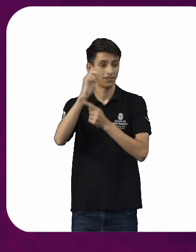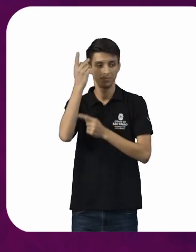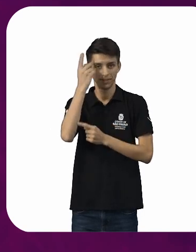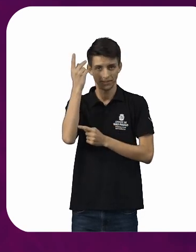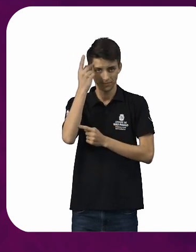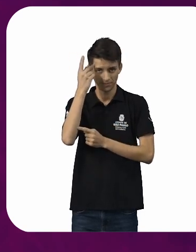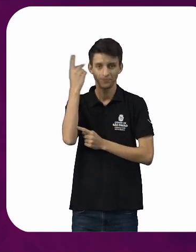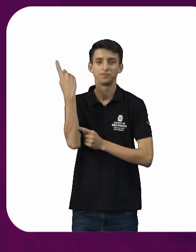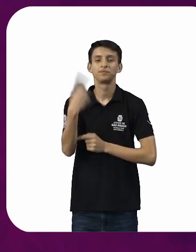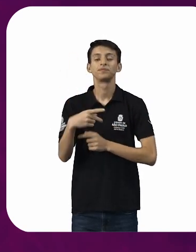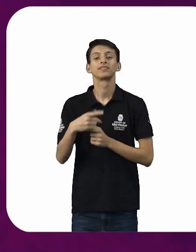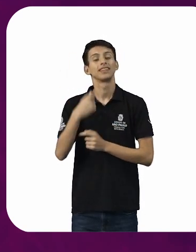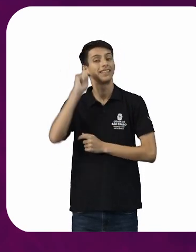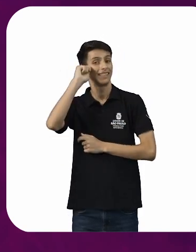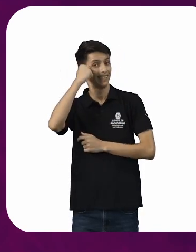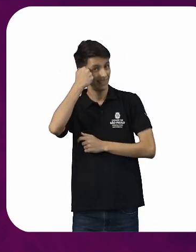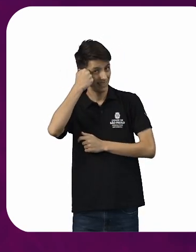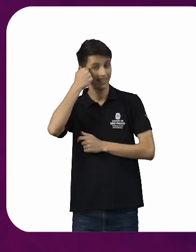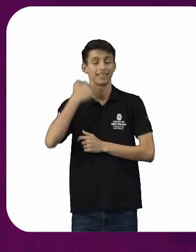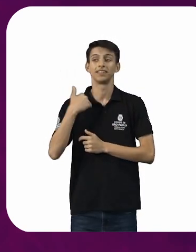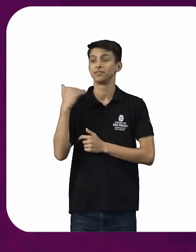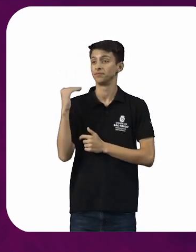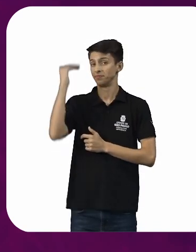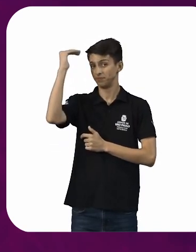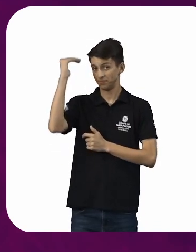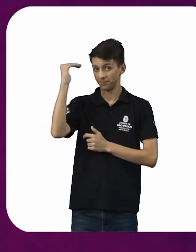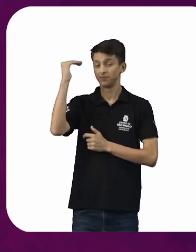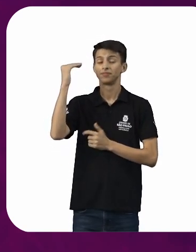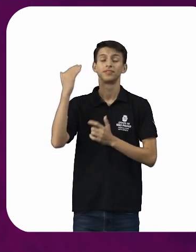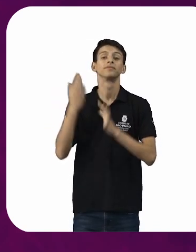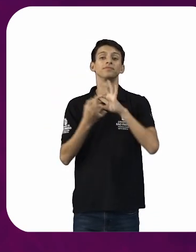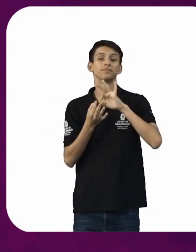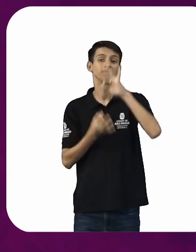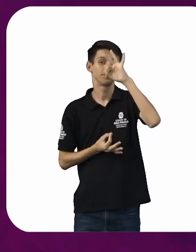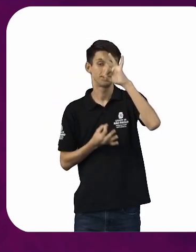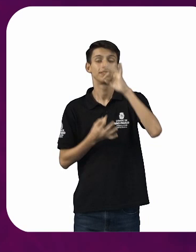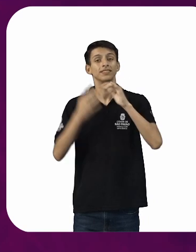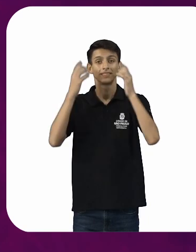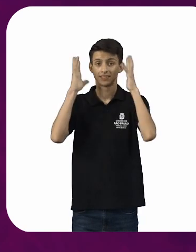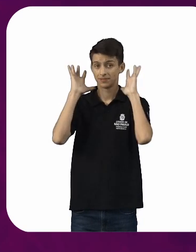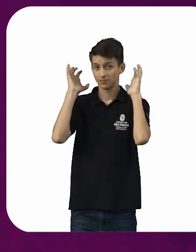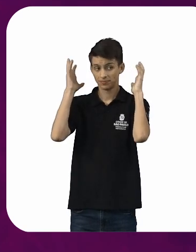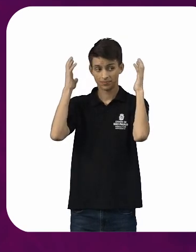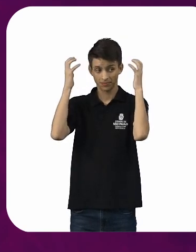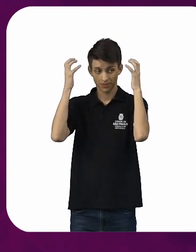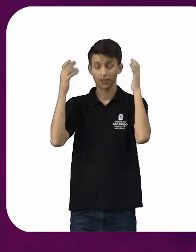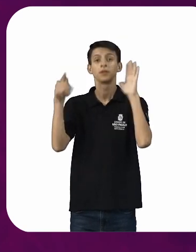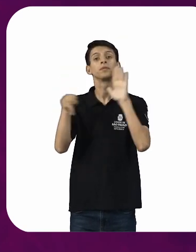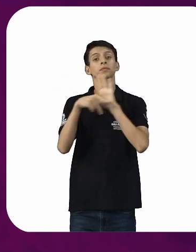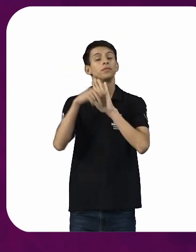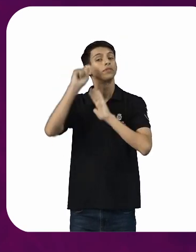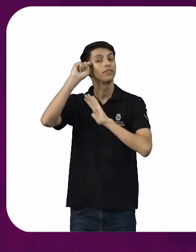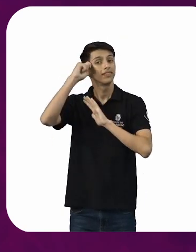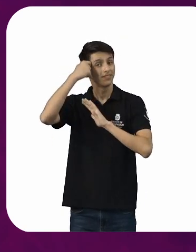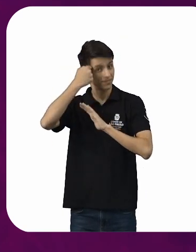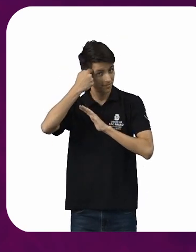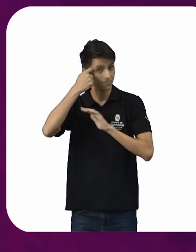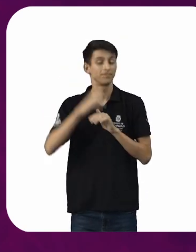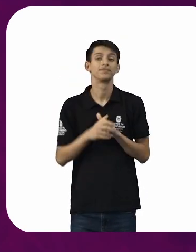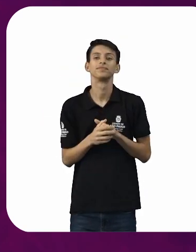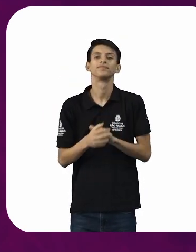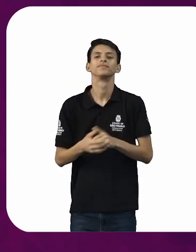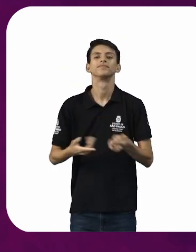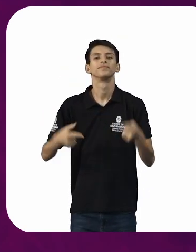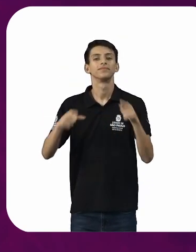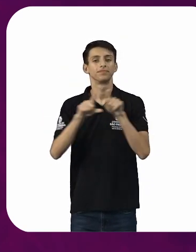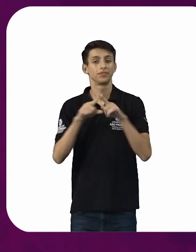uma mulher negra, de estatura média, cabelos crespos, pretos, que estão presos num coque. Estou trajando